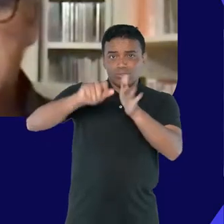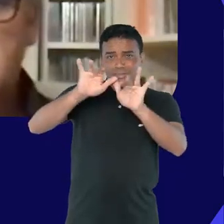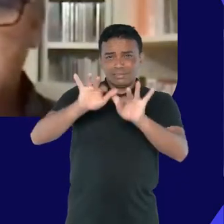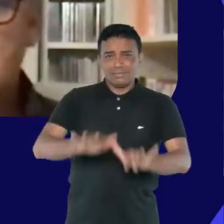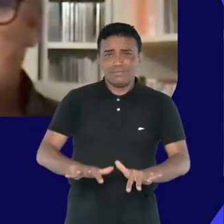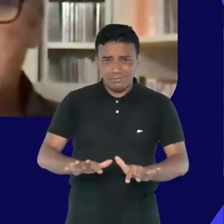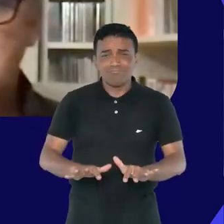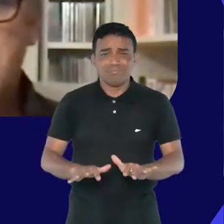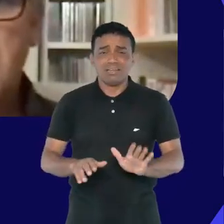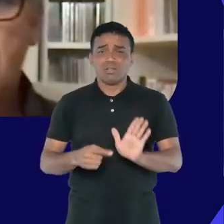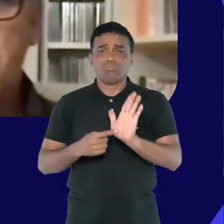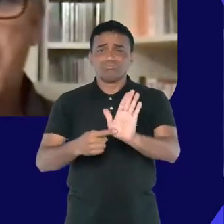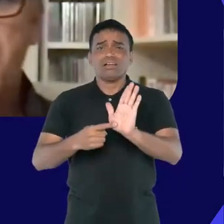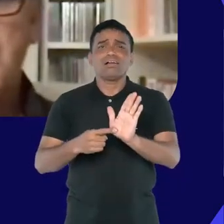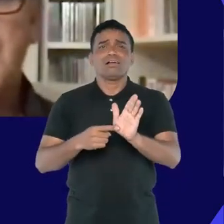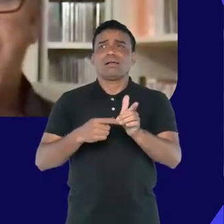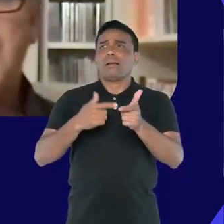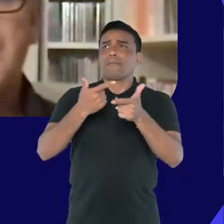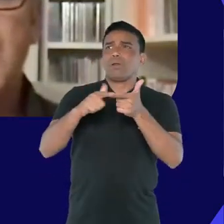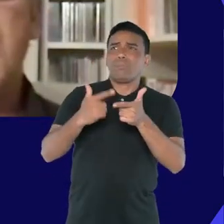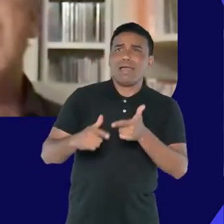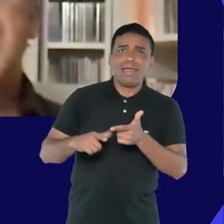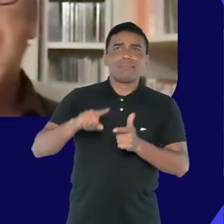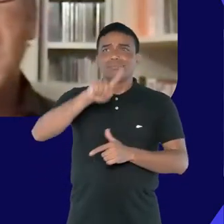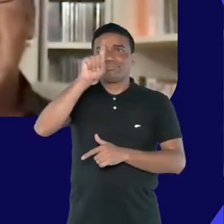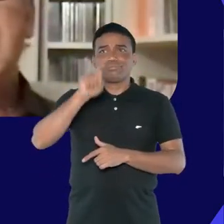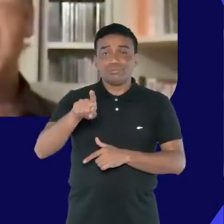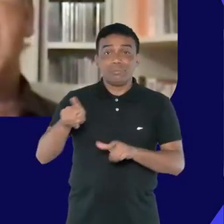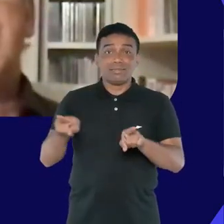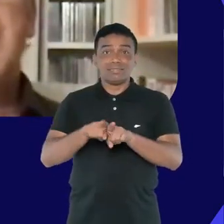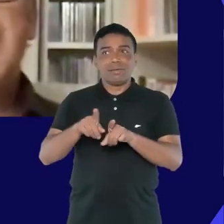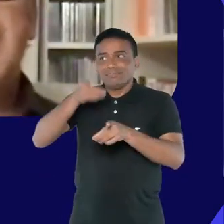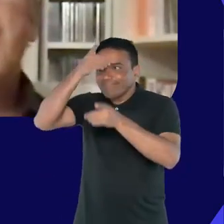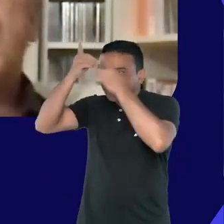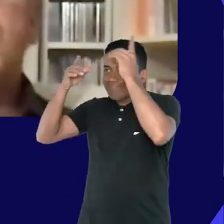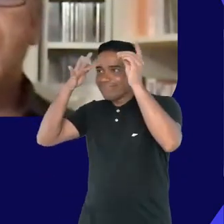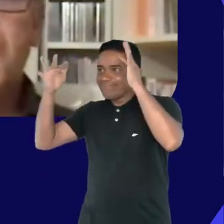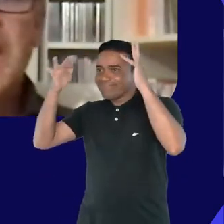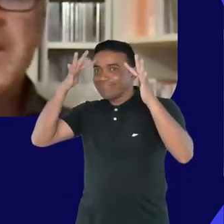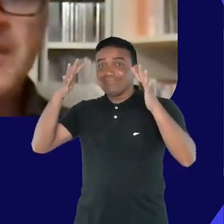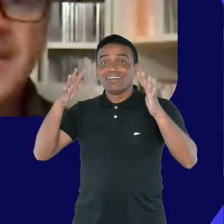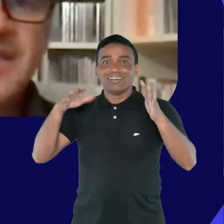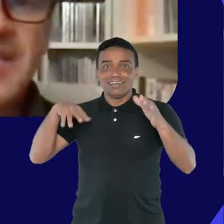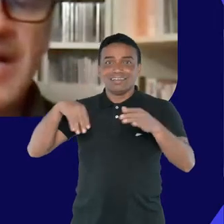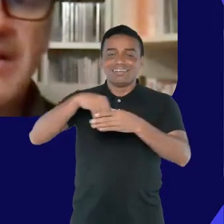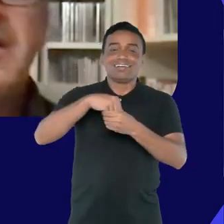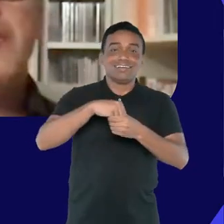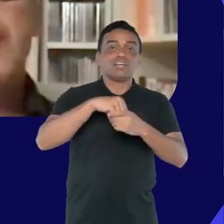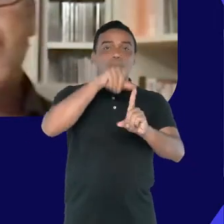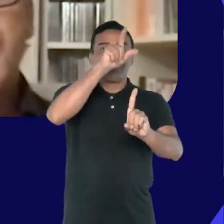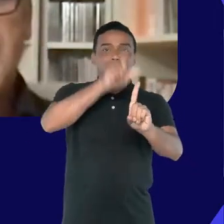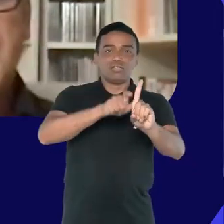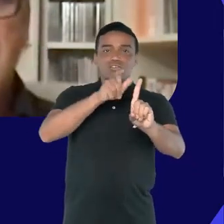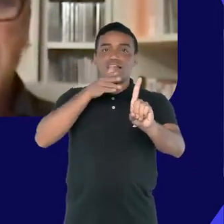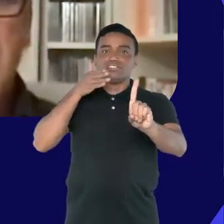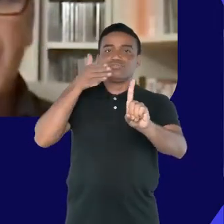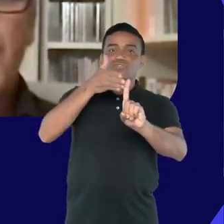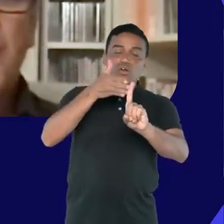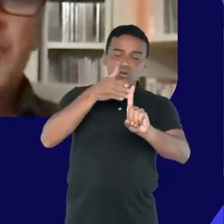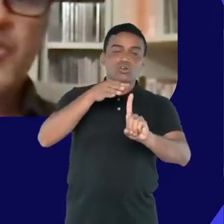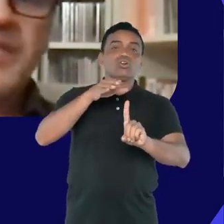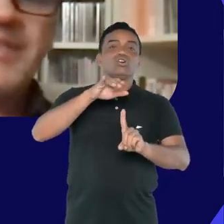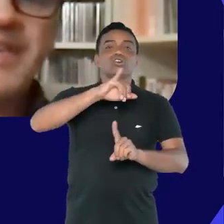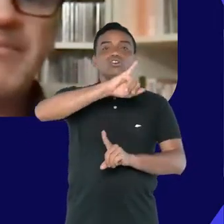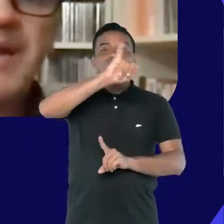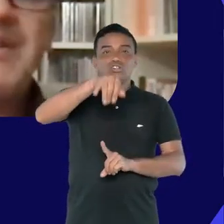traz todas estas questões da autobiografia e da ficção e mais, e tem como personagem central José